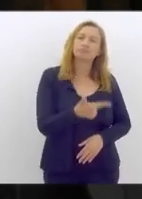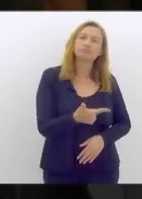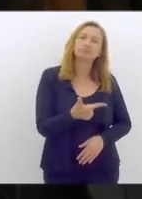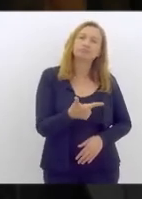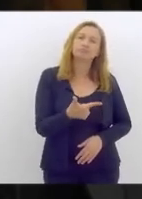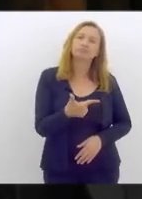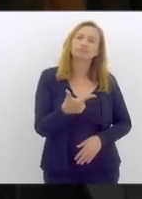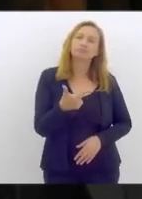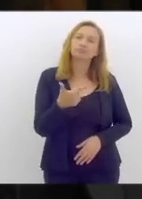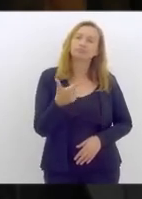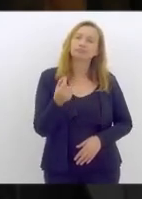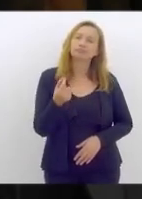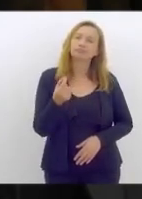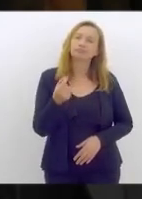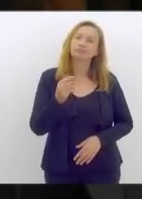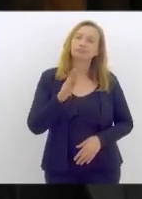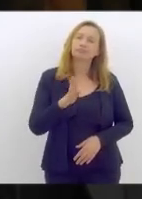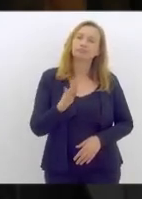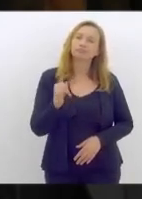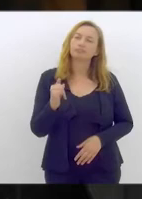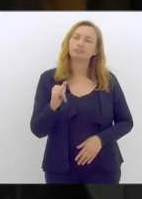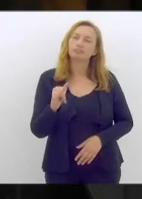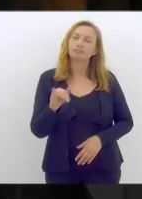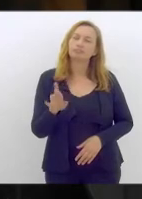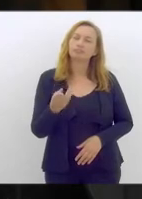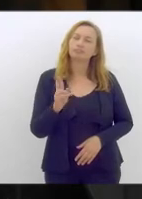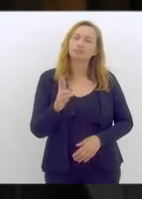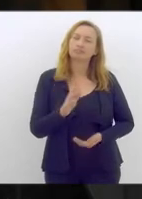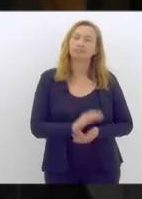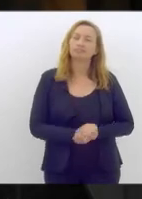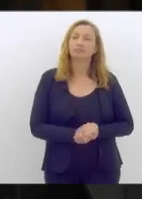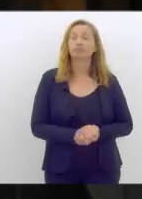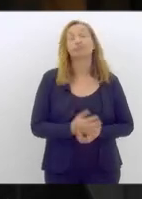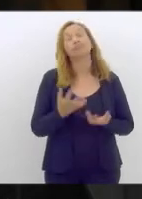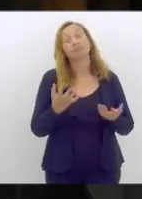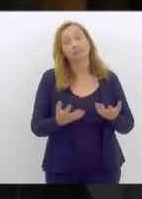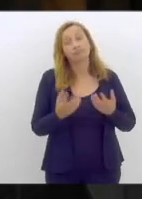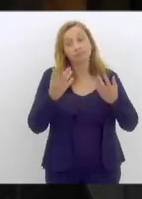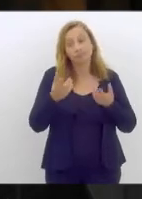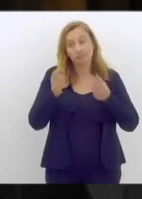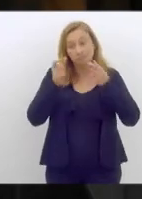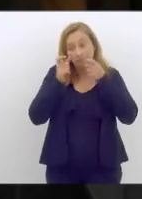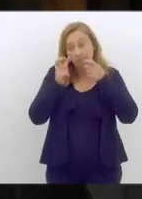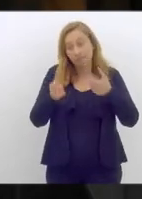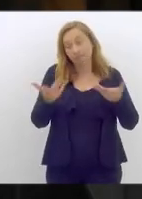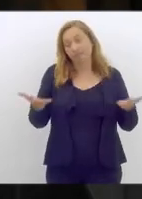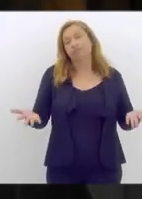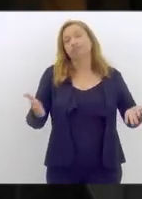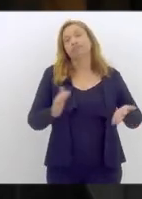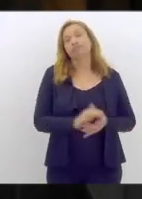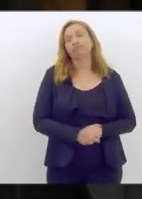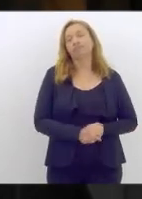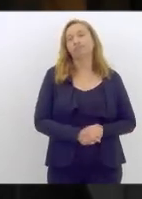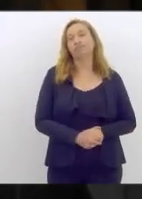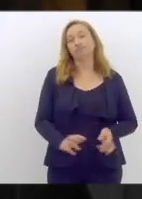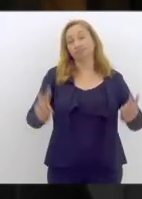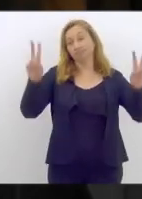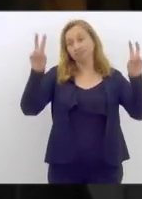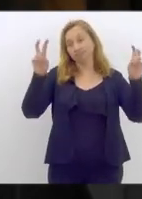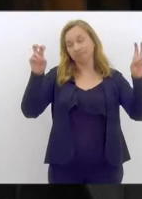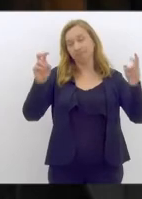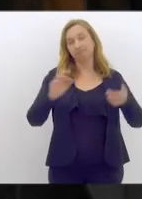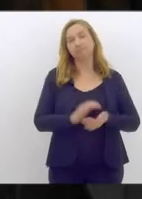20 bilhões de reais não queria chamar atenção sobre esta